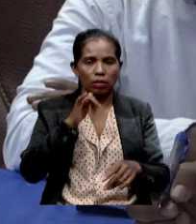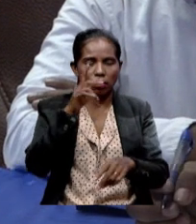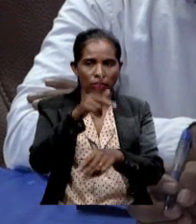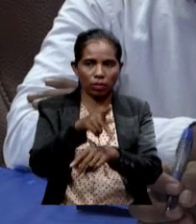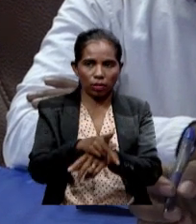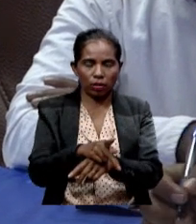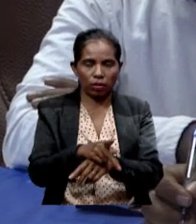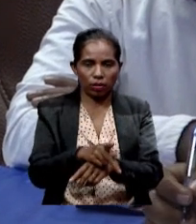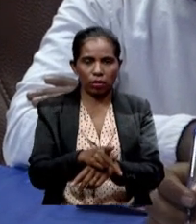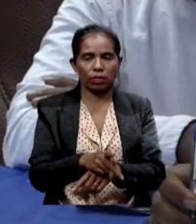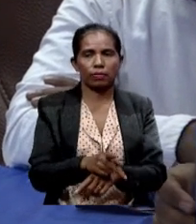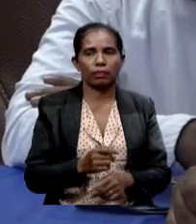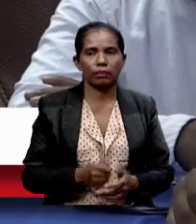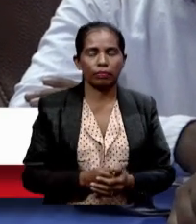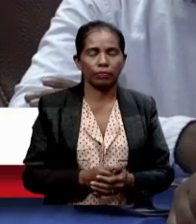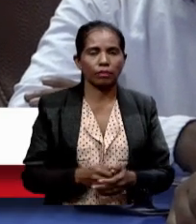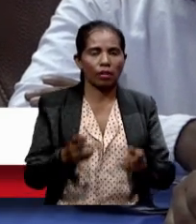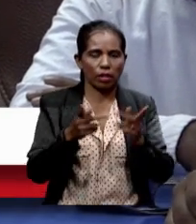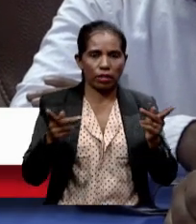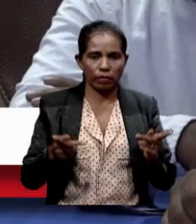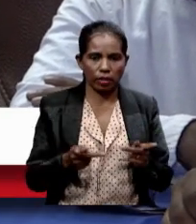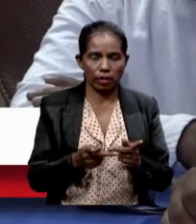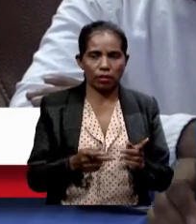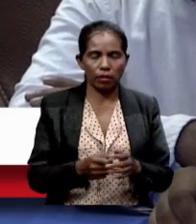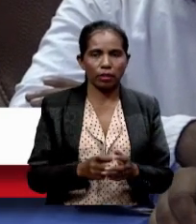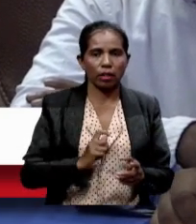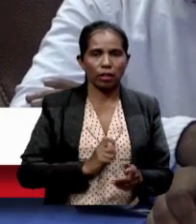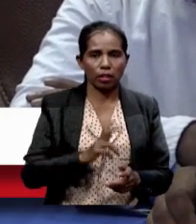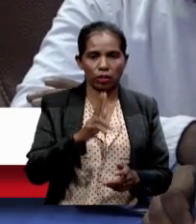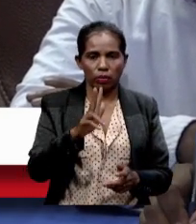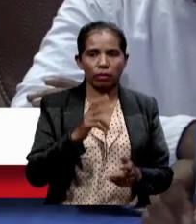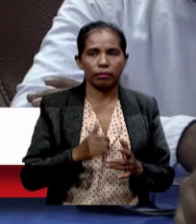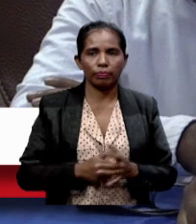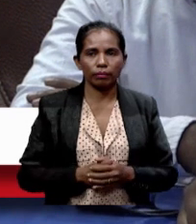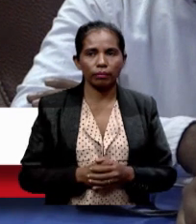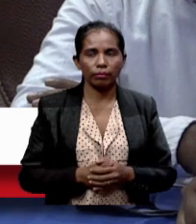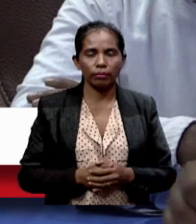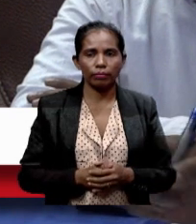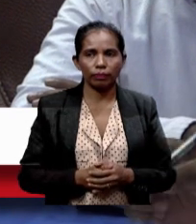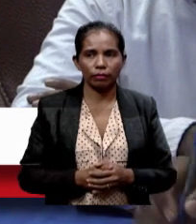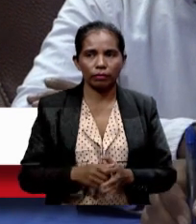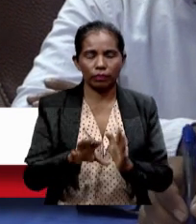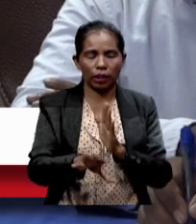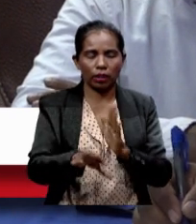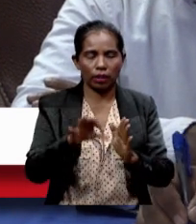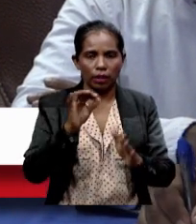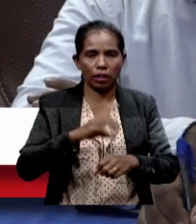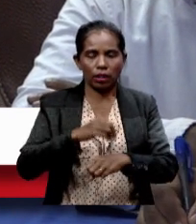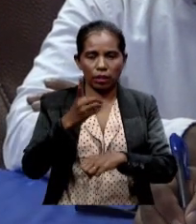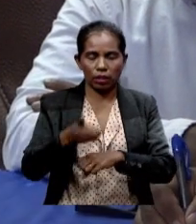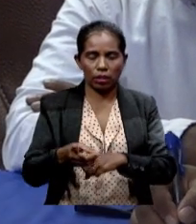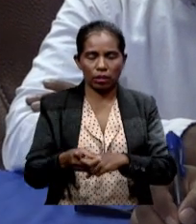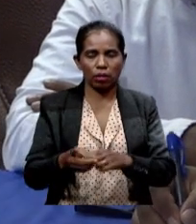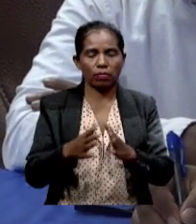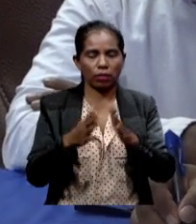da meia-noite, e a área Tassitolo, e retan incêndio boa tira, vai ter